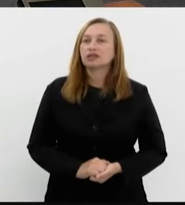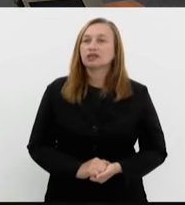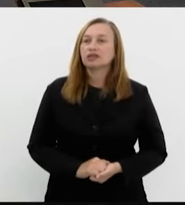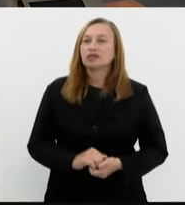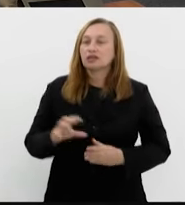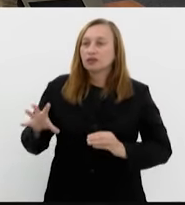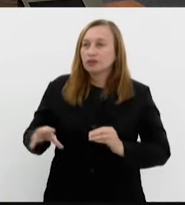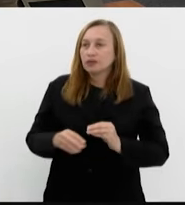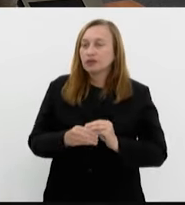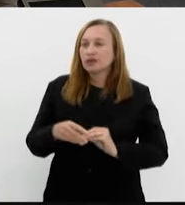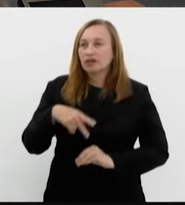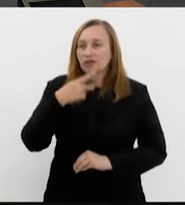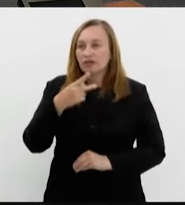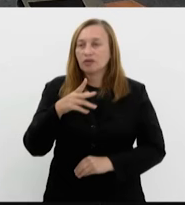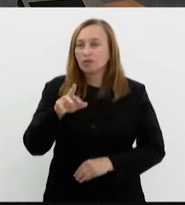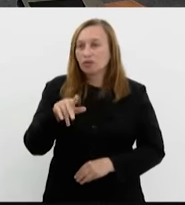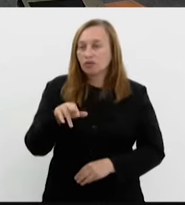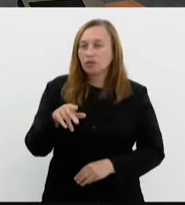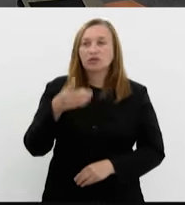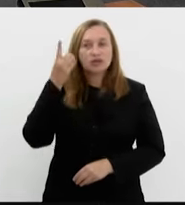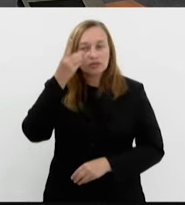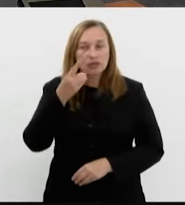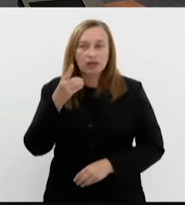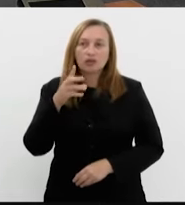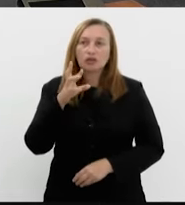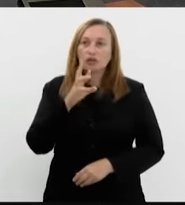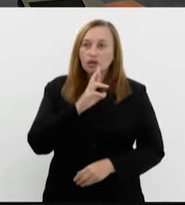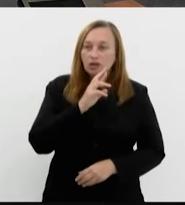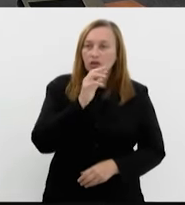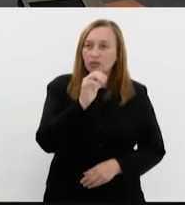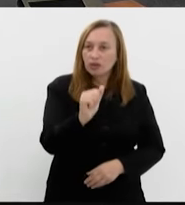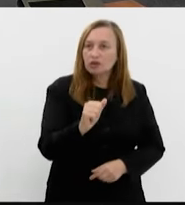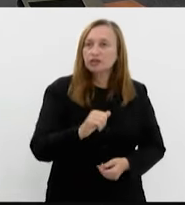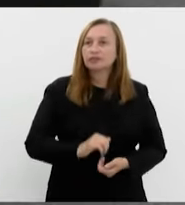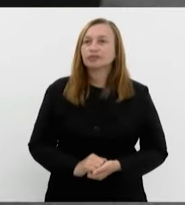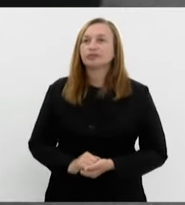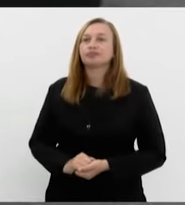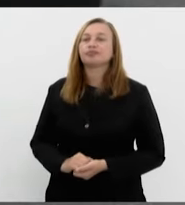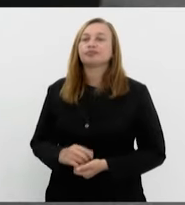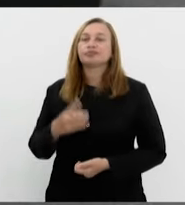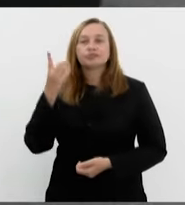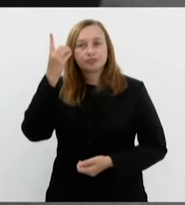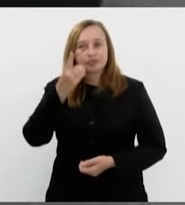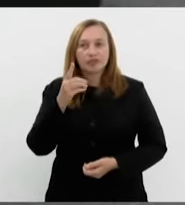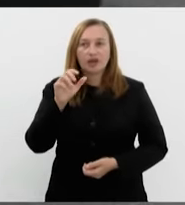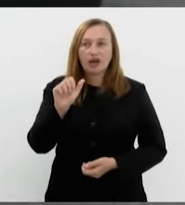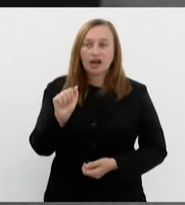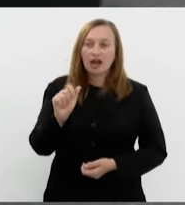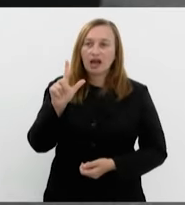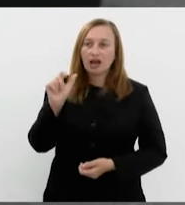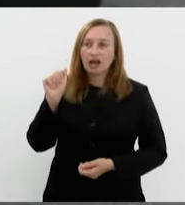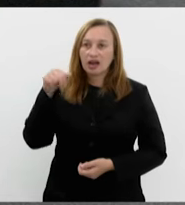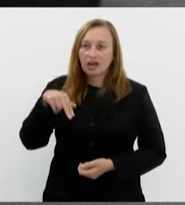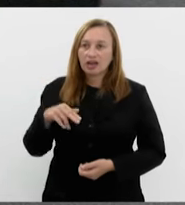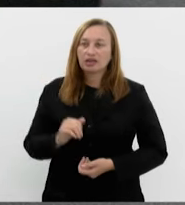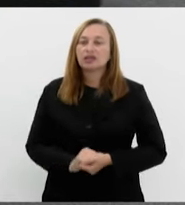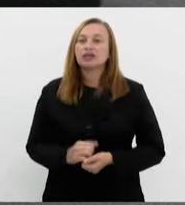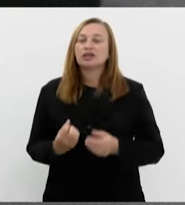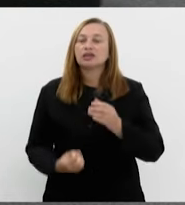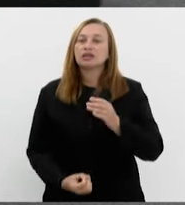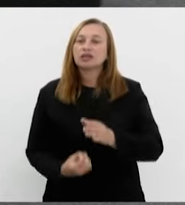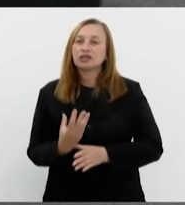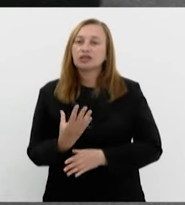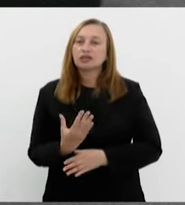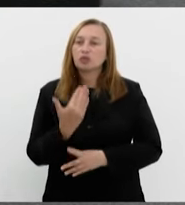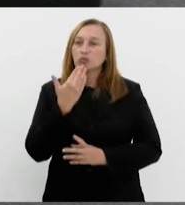amigo, irmão deputado Rodrigo Amorim. Eu e o deputado Alan Lopes somos autores do